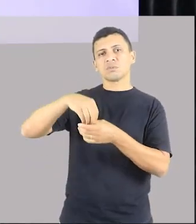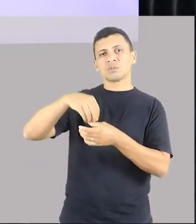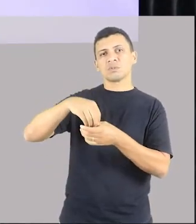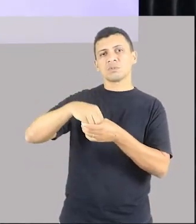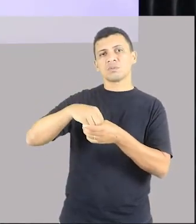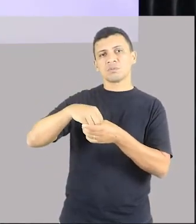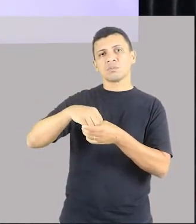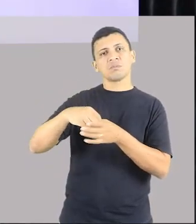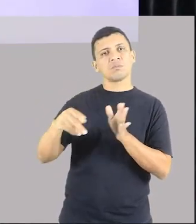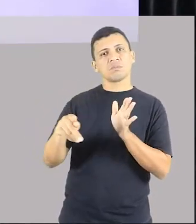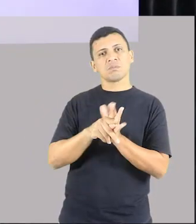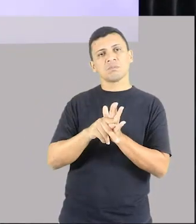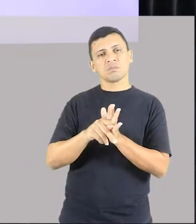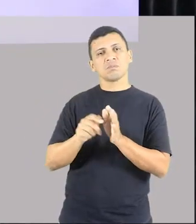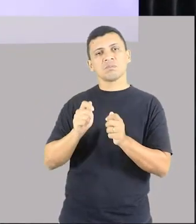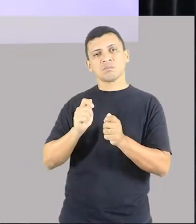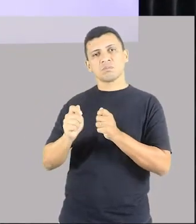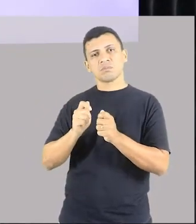própria administração pública.